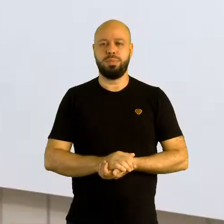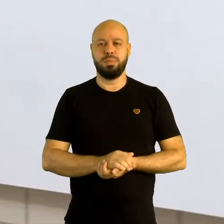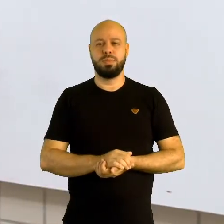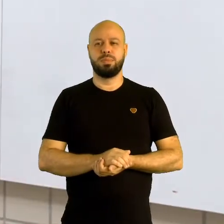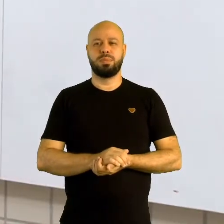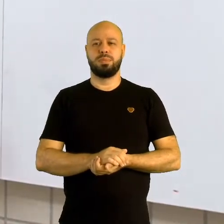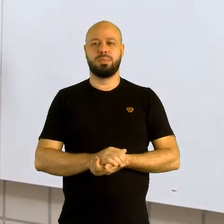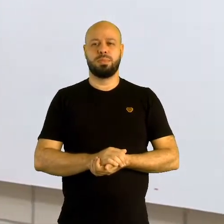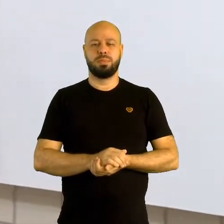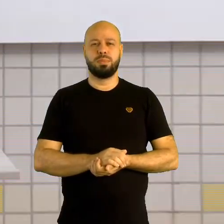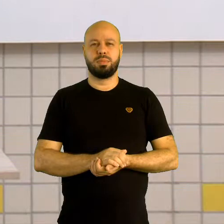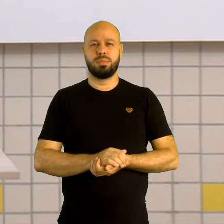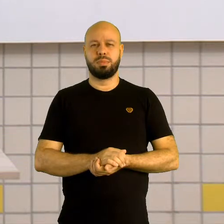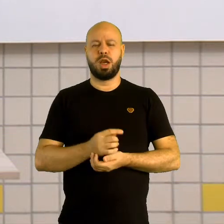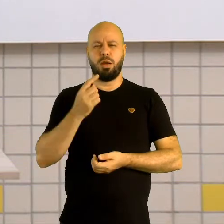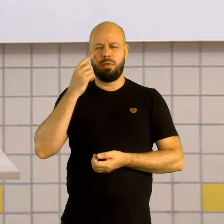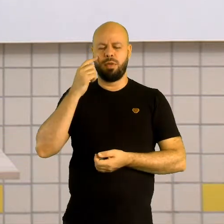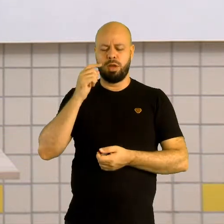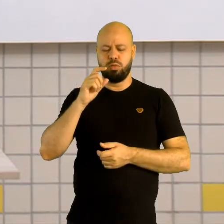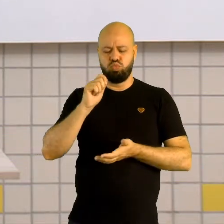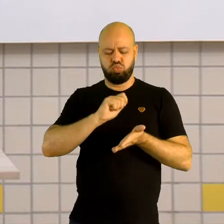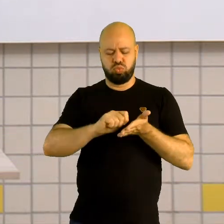Which